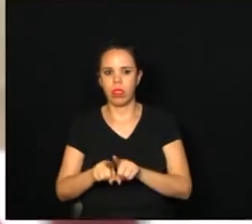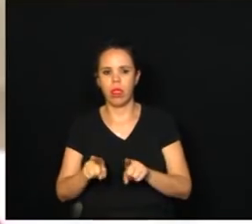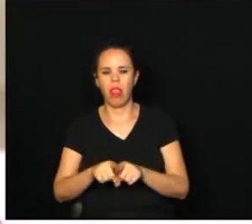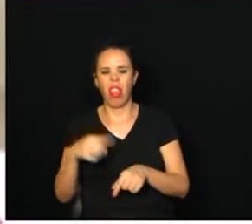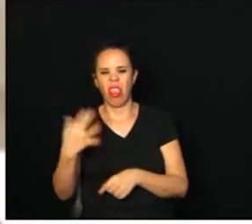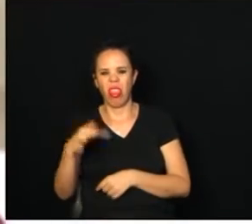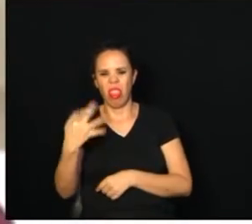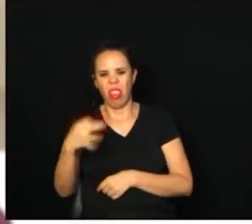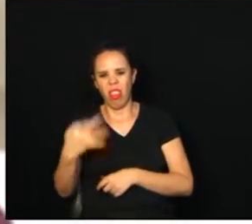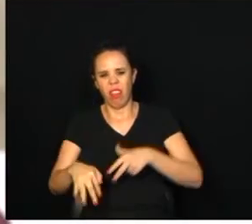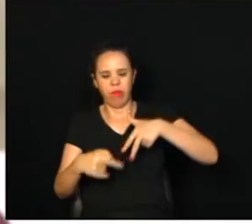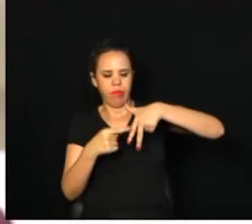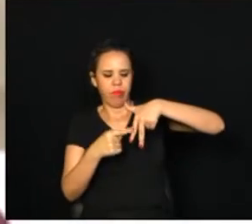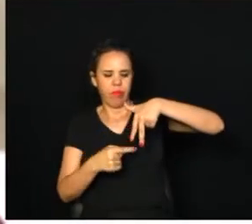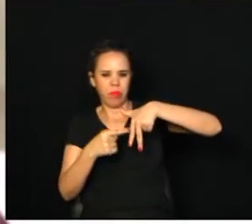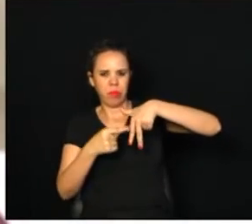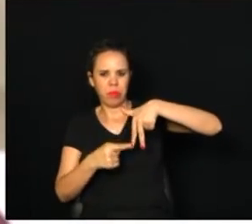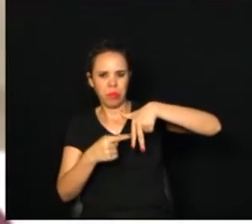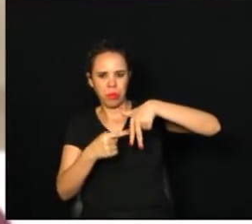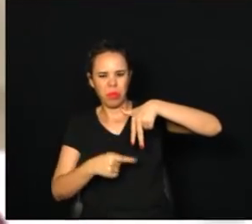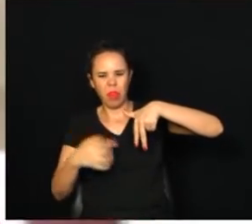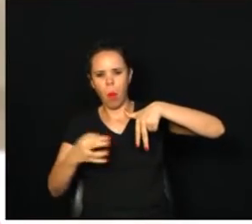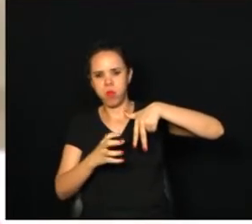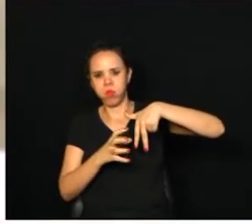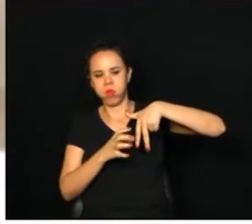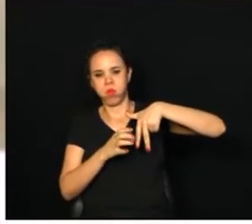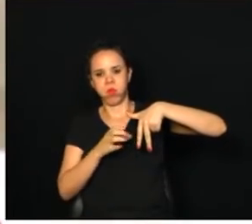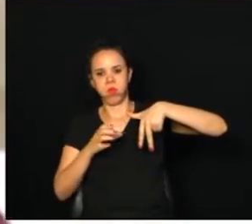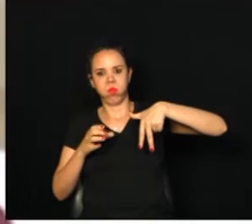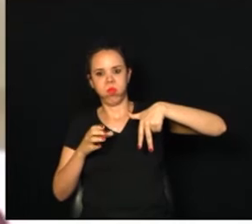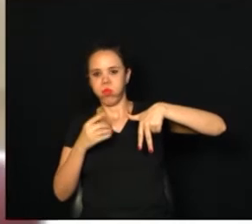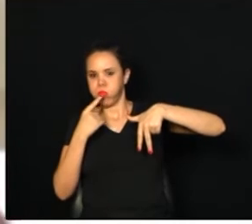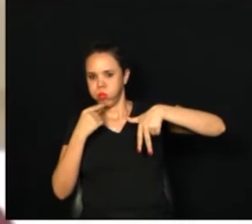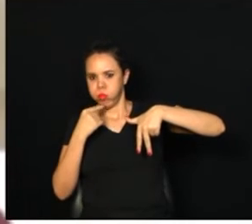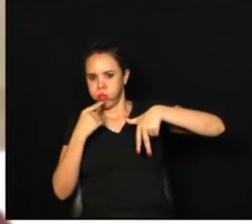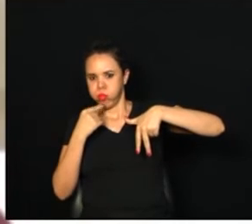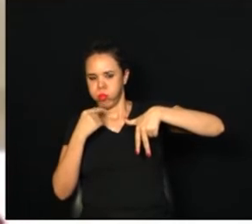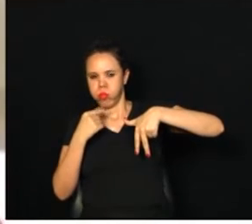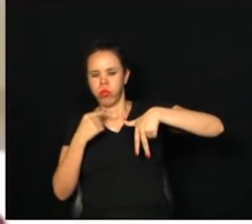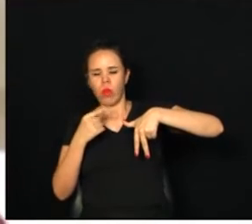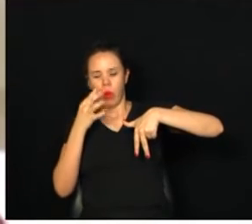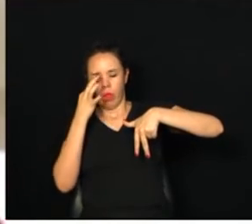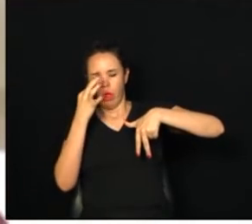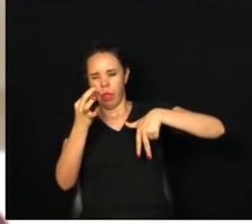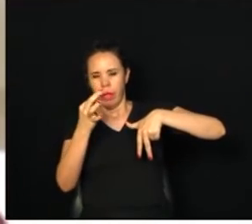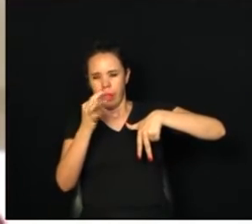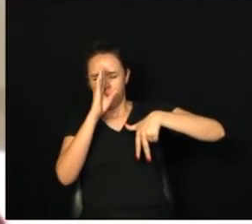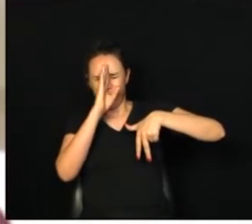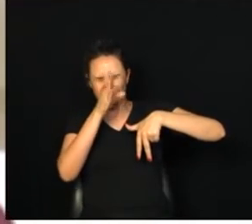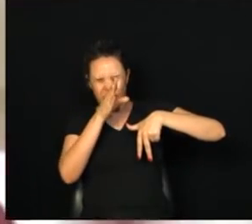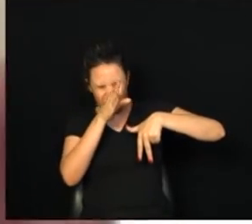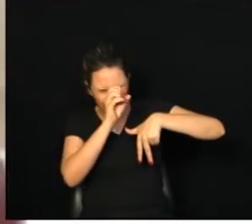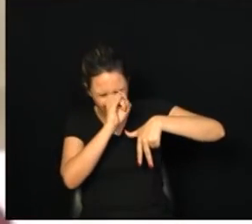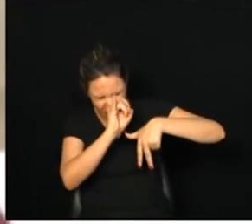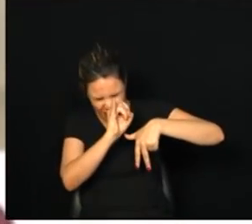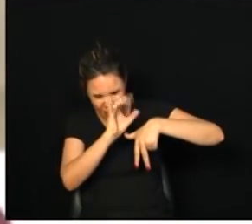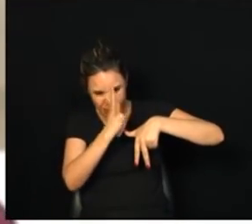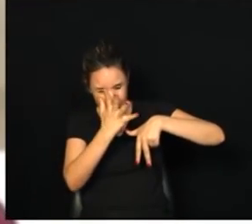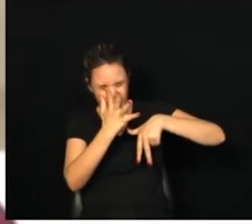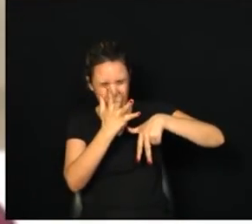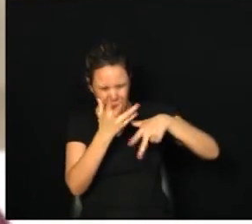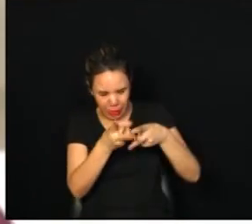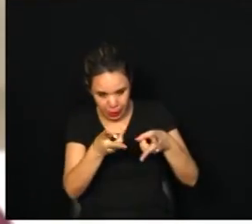é uma parada da circulação numa veia do corpo. E pode afetar qualquer parte do corpo? Pode afetar qualquer parte do